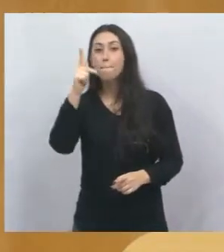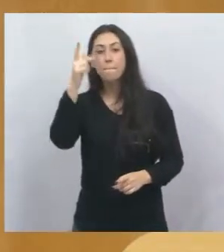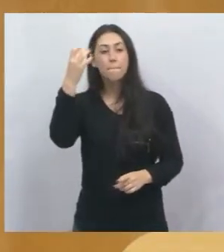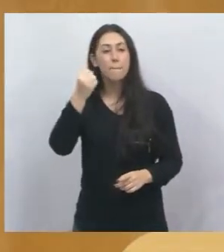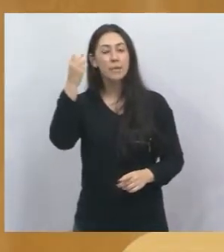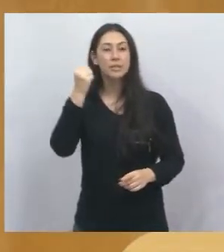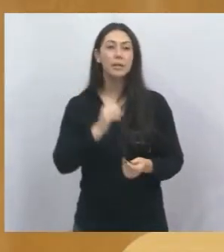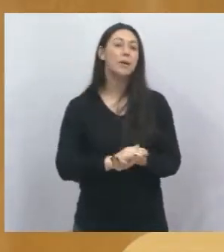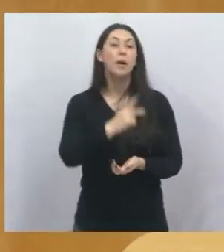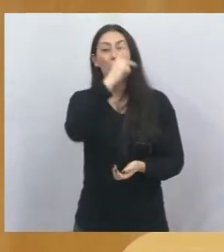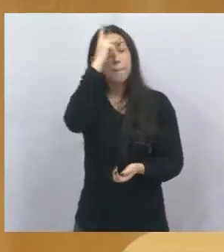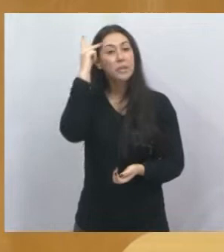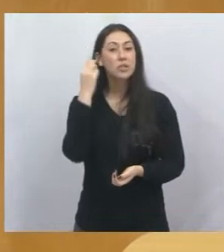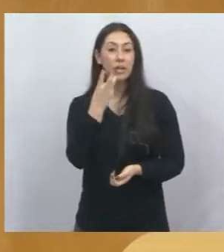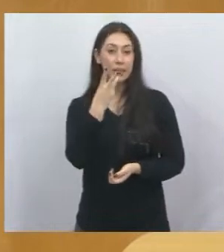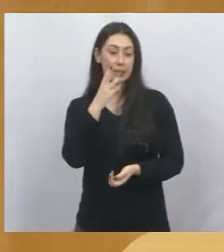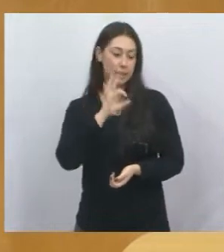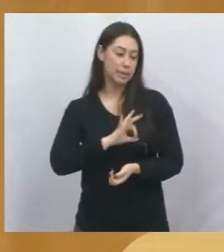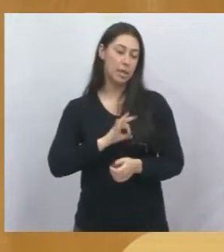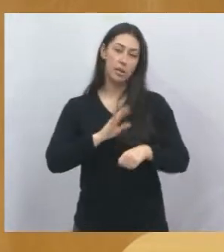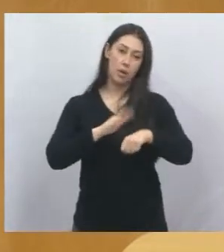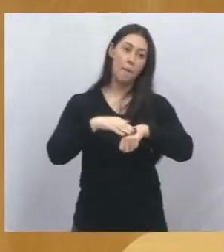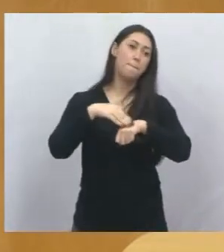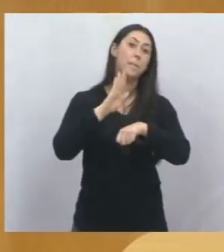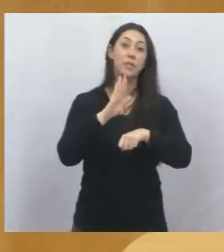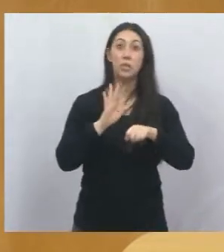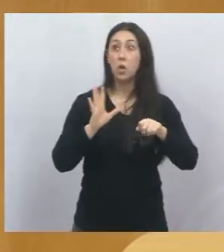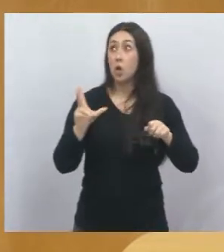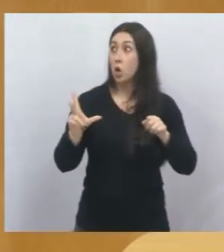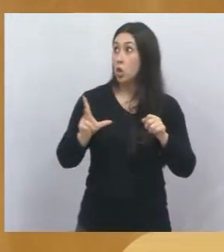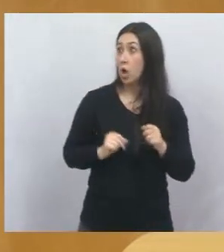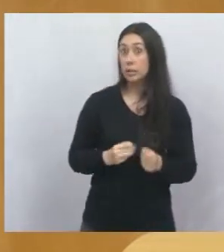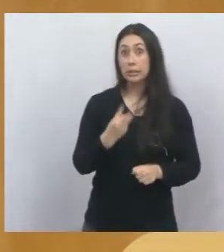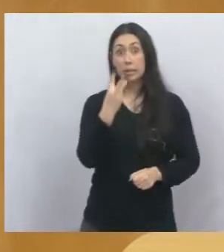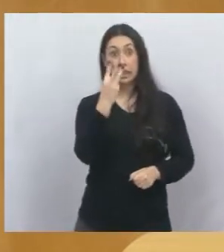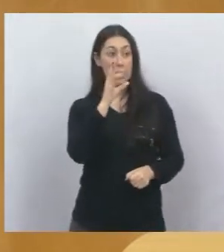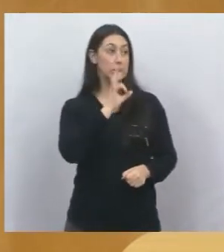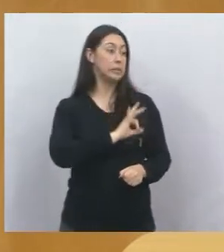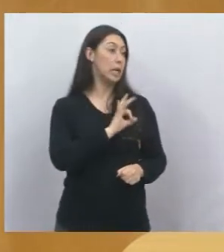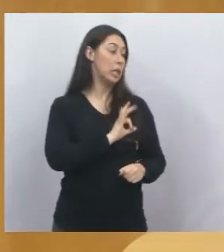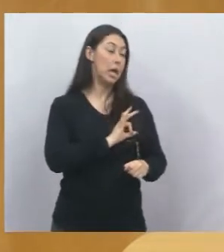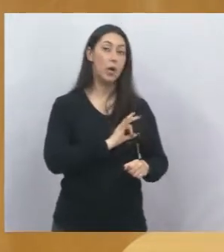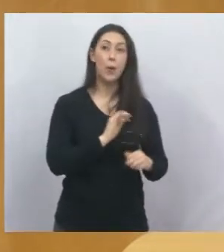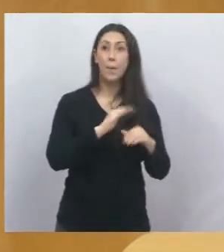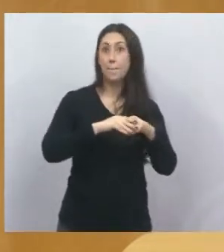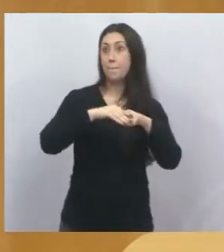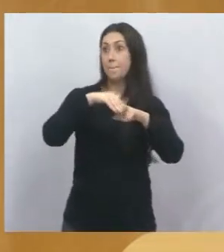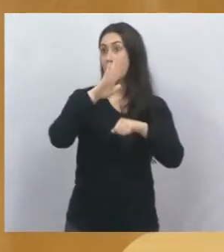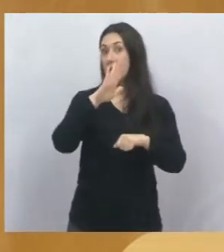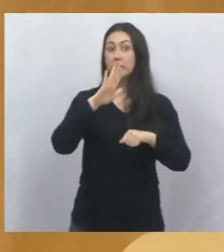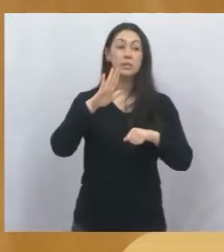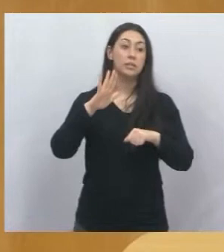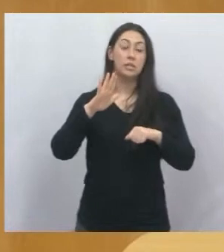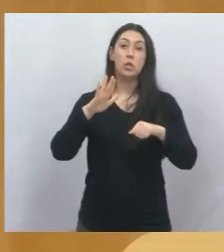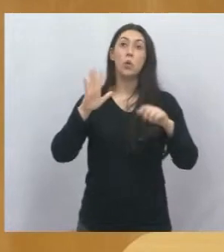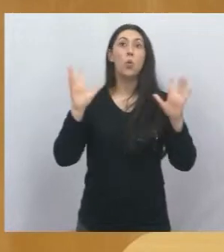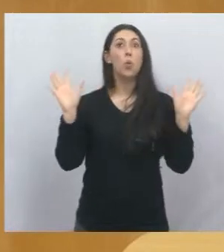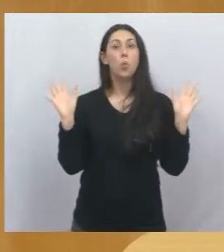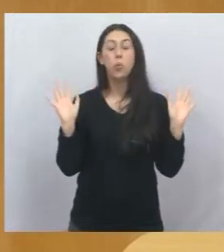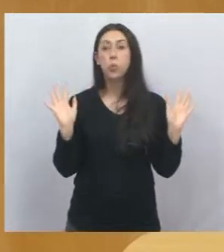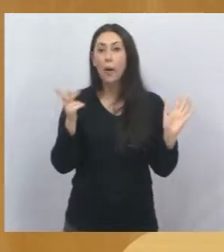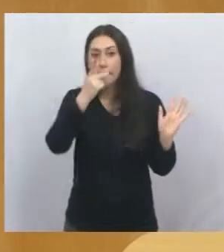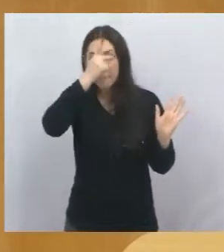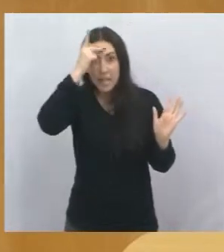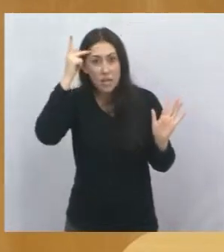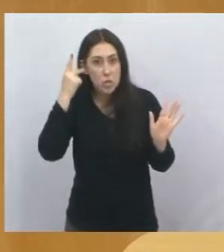acima de 3 salários mínimos, como se acima de 3 salários mínimos fosse um salário que desse para a